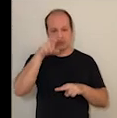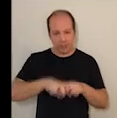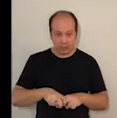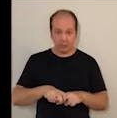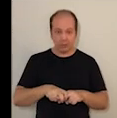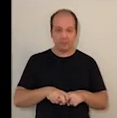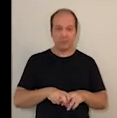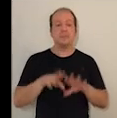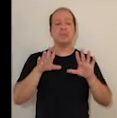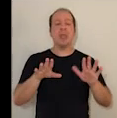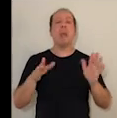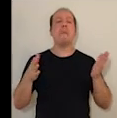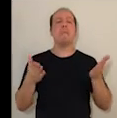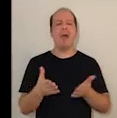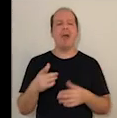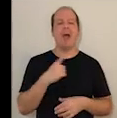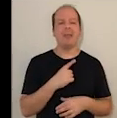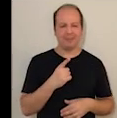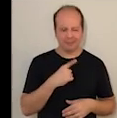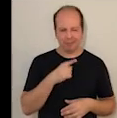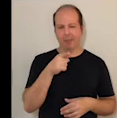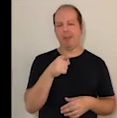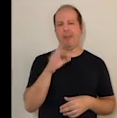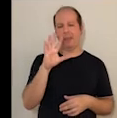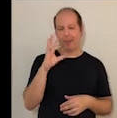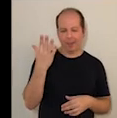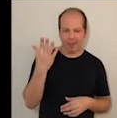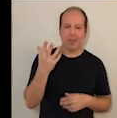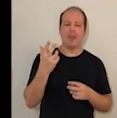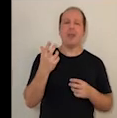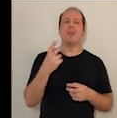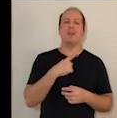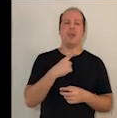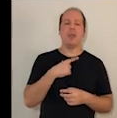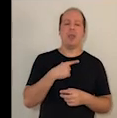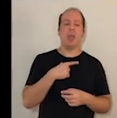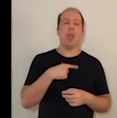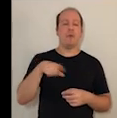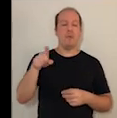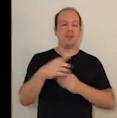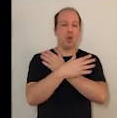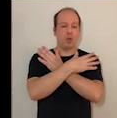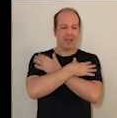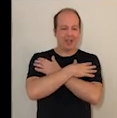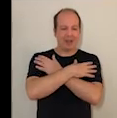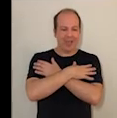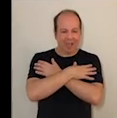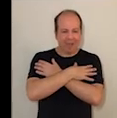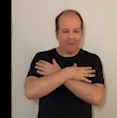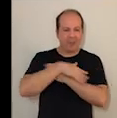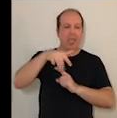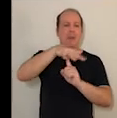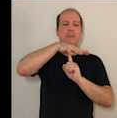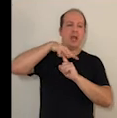na cama, tremendo. Mas ele ainda há de espiar o seu crime. Mandarei que seu cadáver